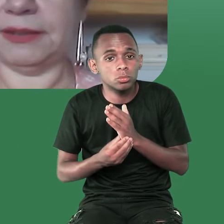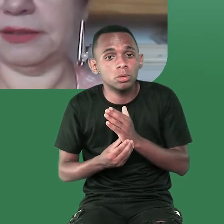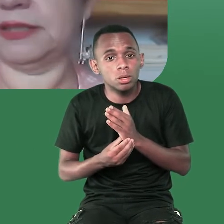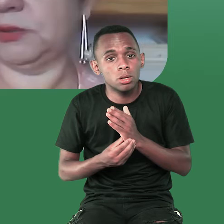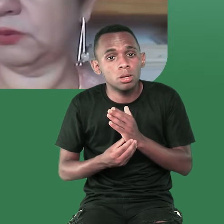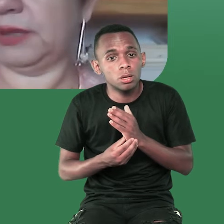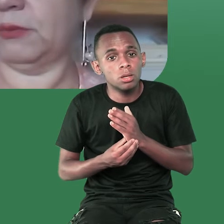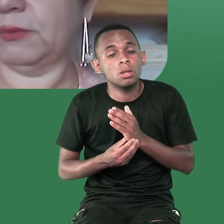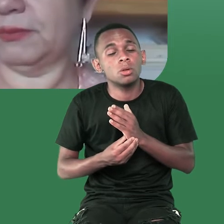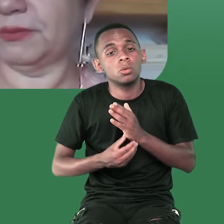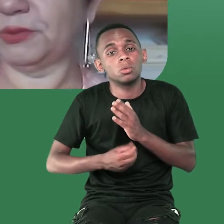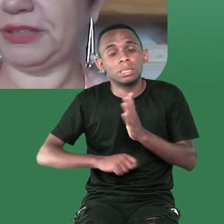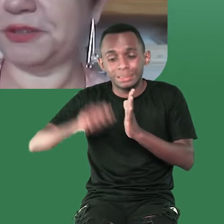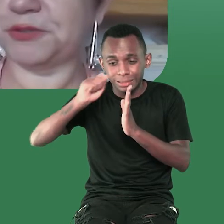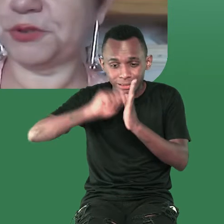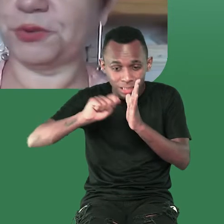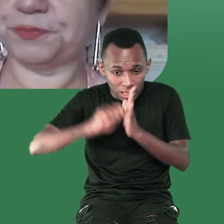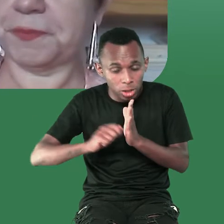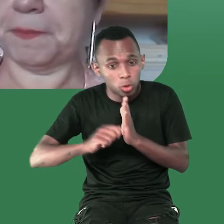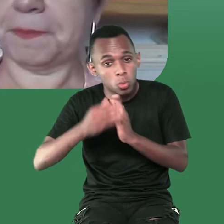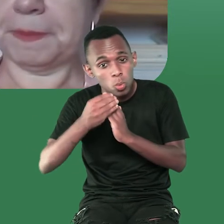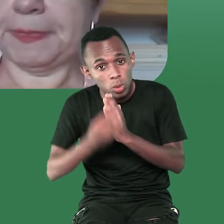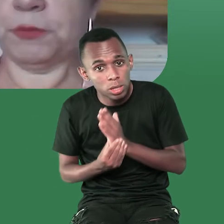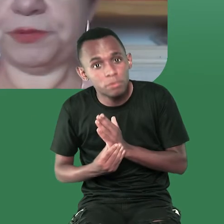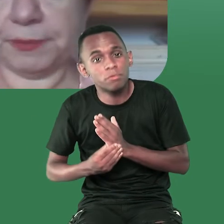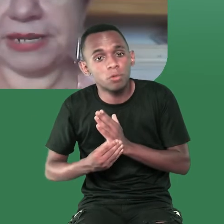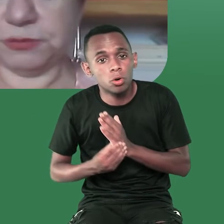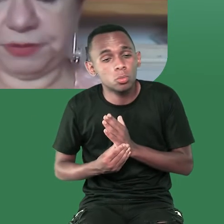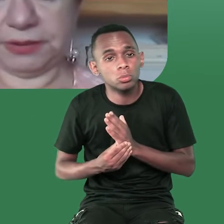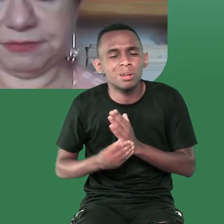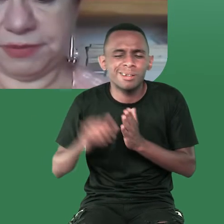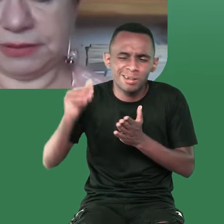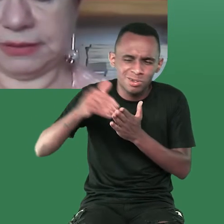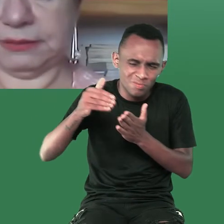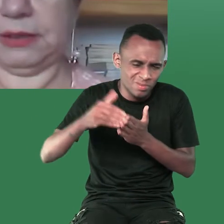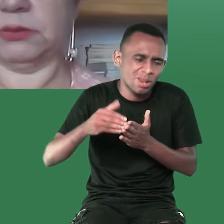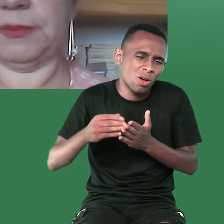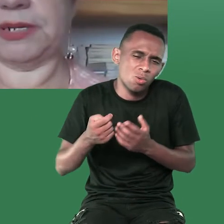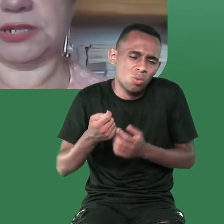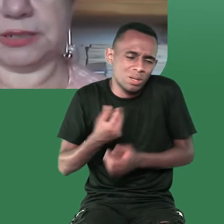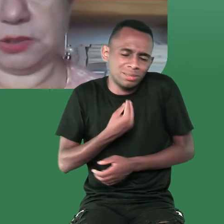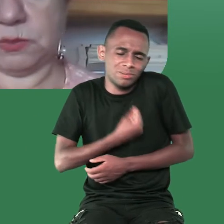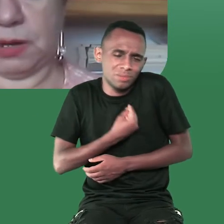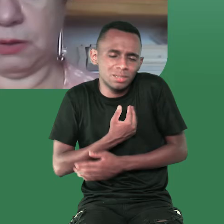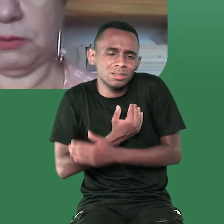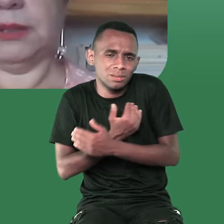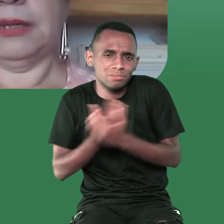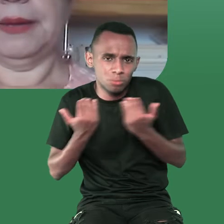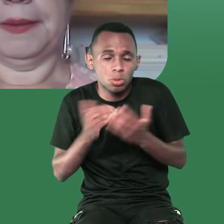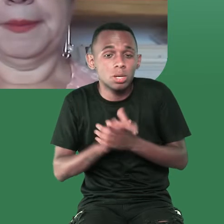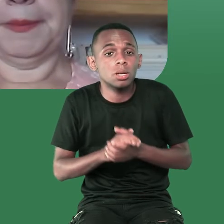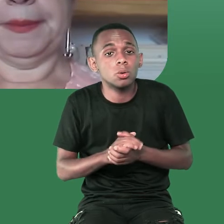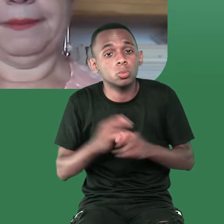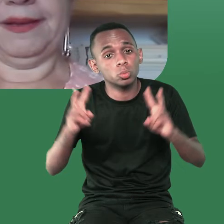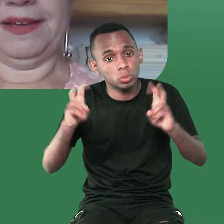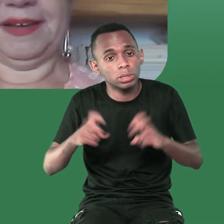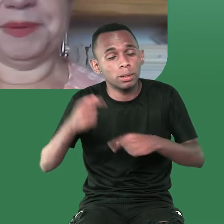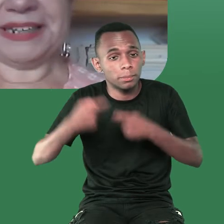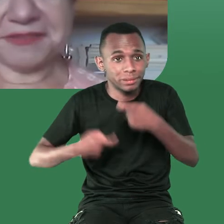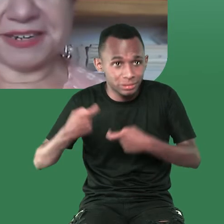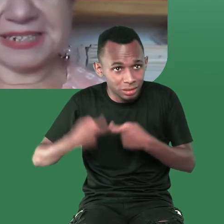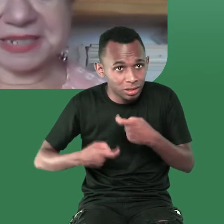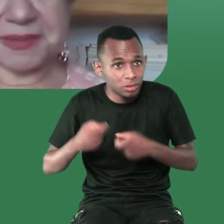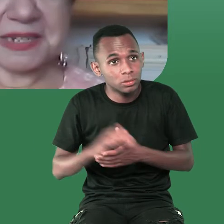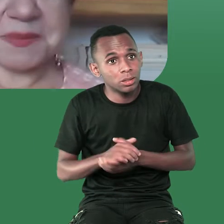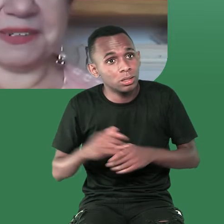por ela ter escrito, né, um livro no final, mais no final da vida, né, com temática sexual,